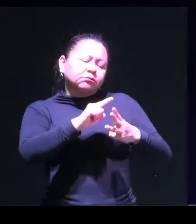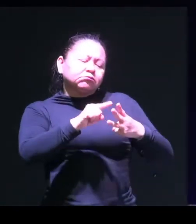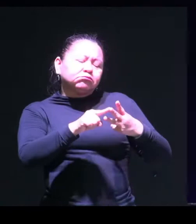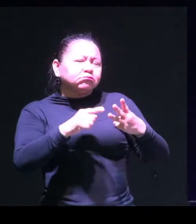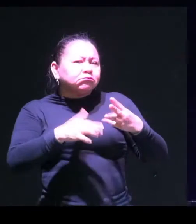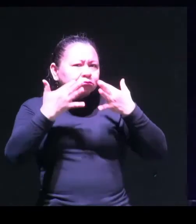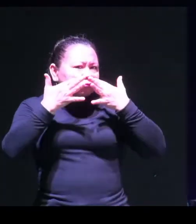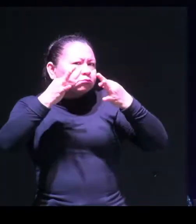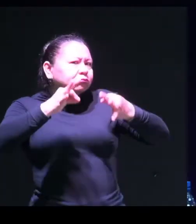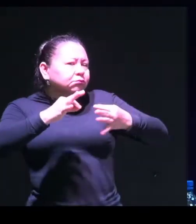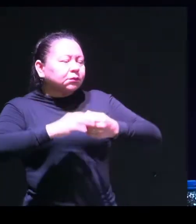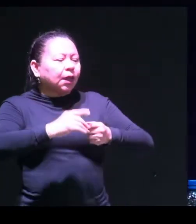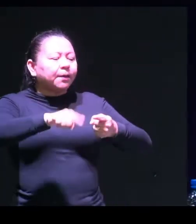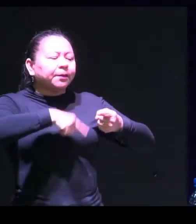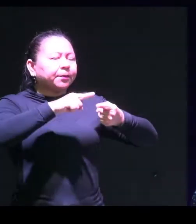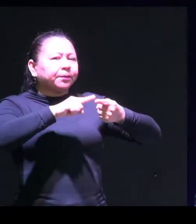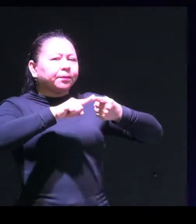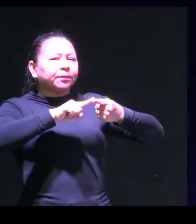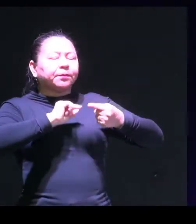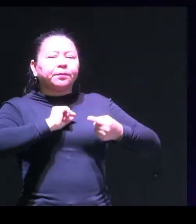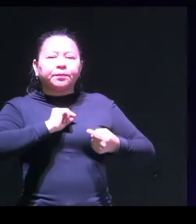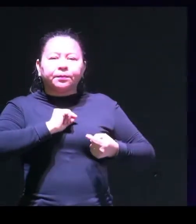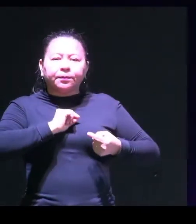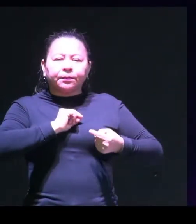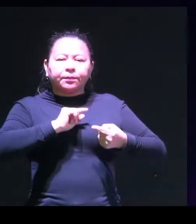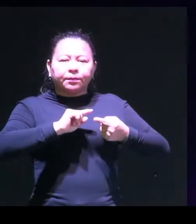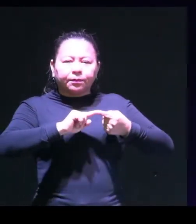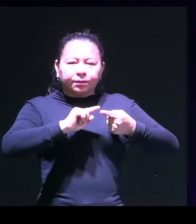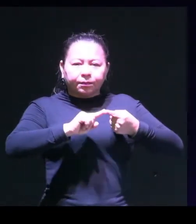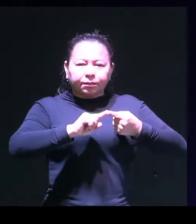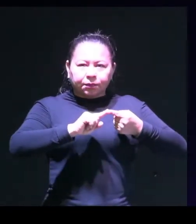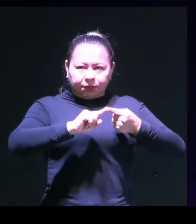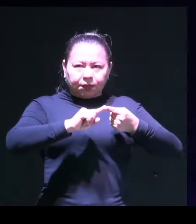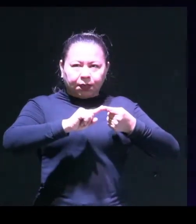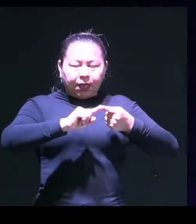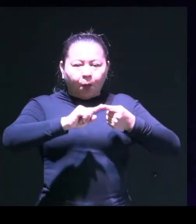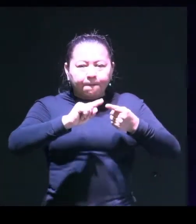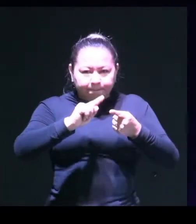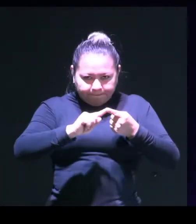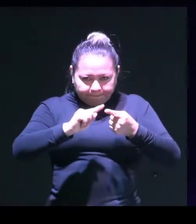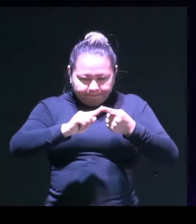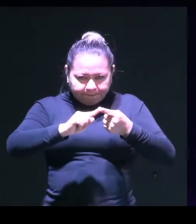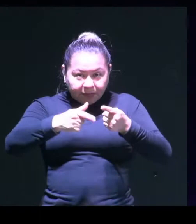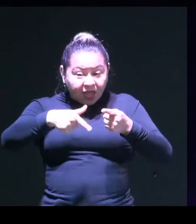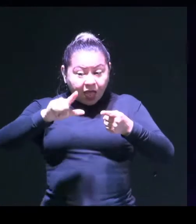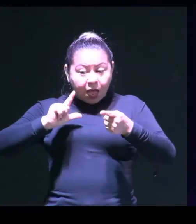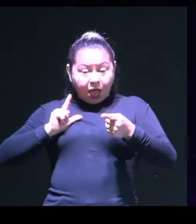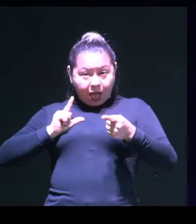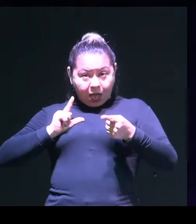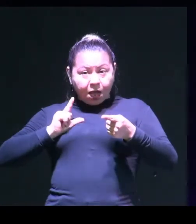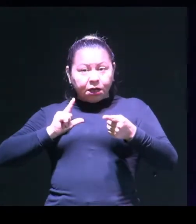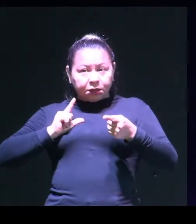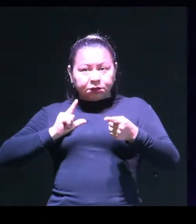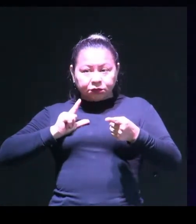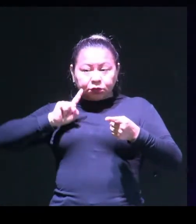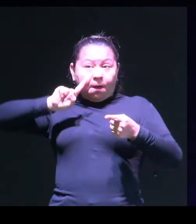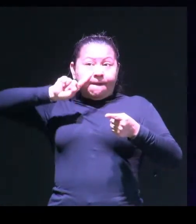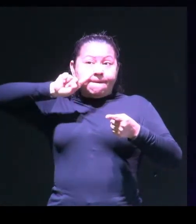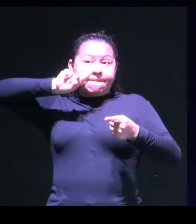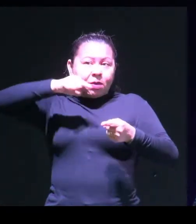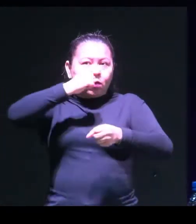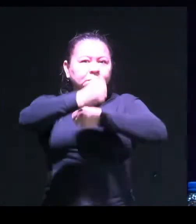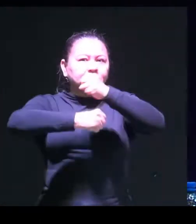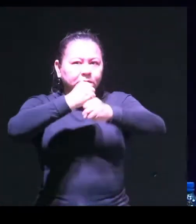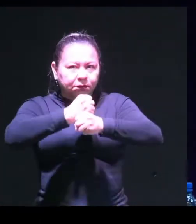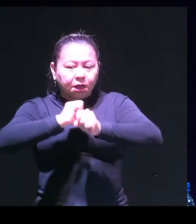preste atenção. A primeira é o pré-milenismo histórico. Eles defendem que o arrebatamento